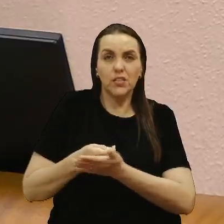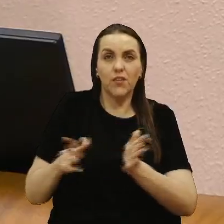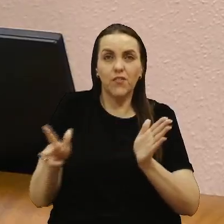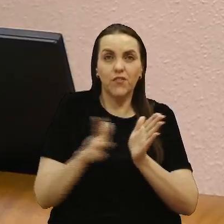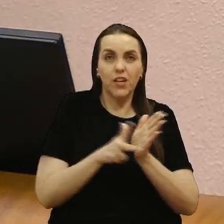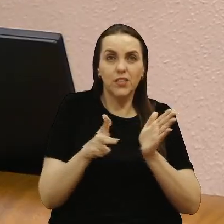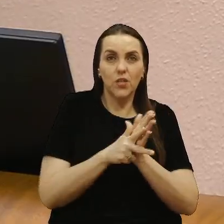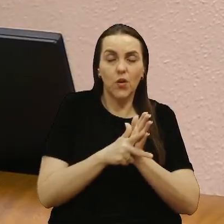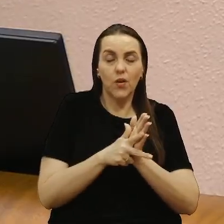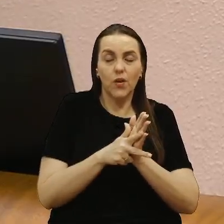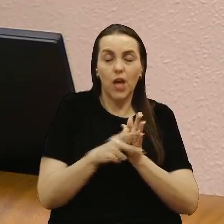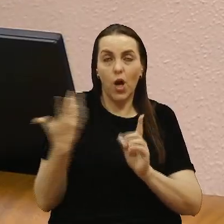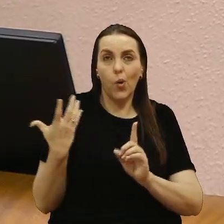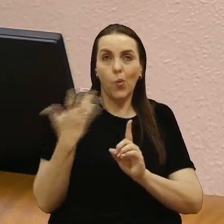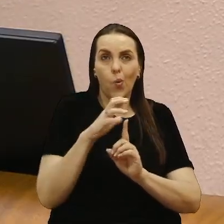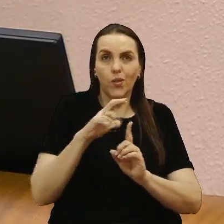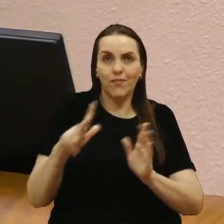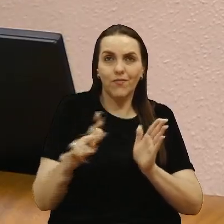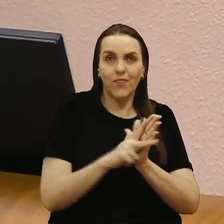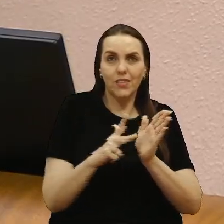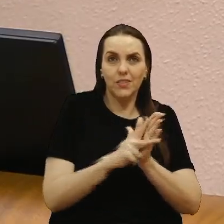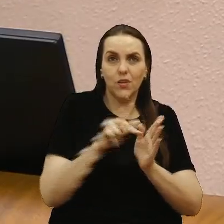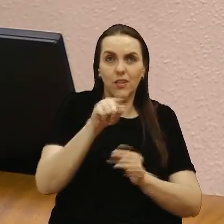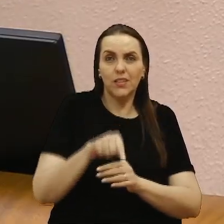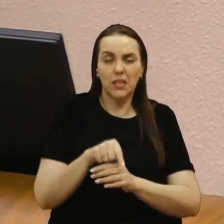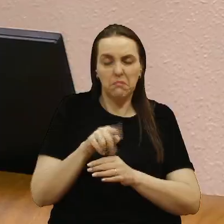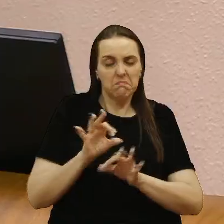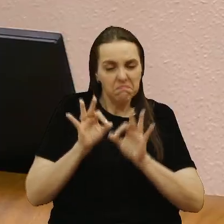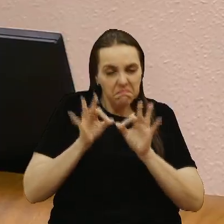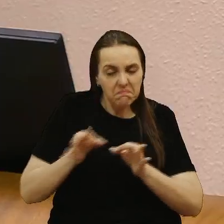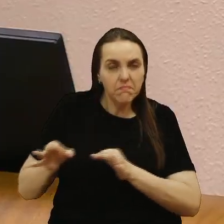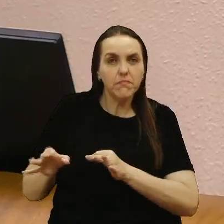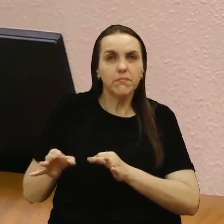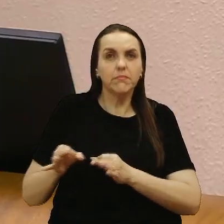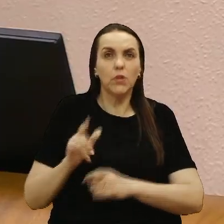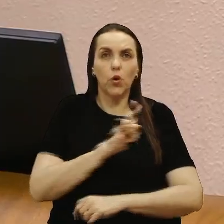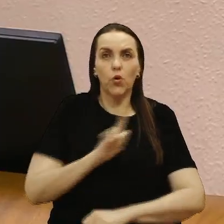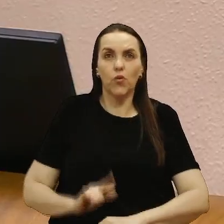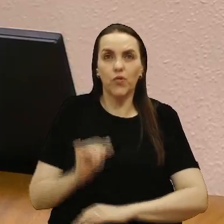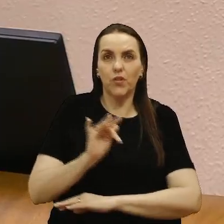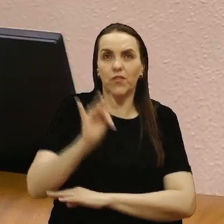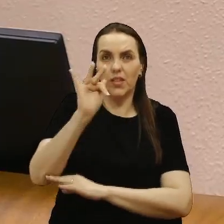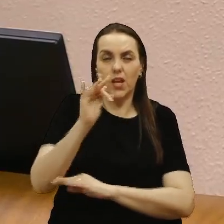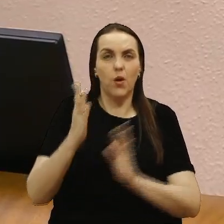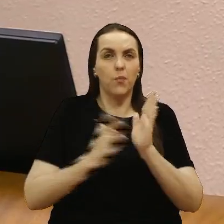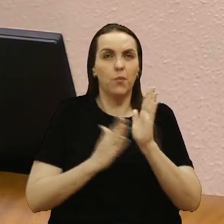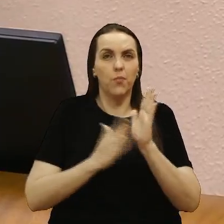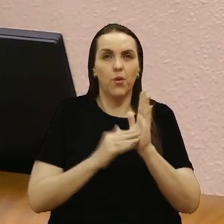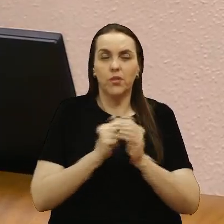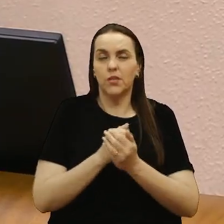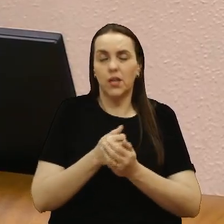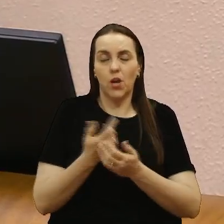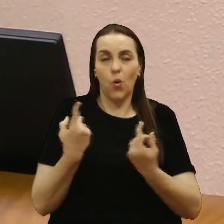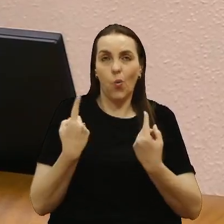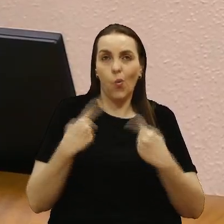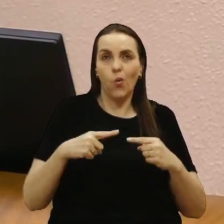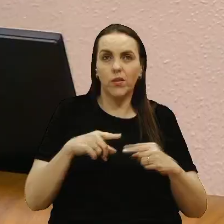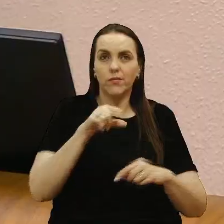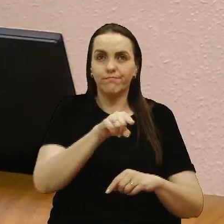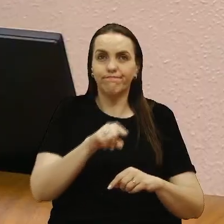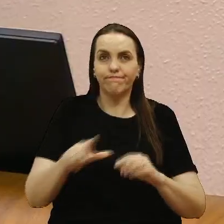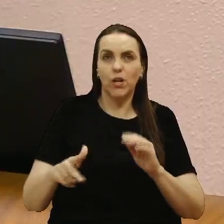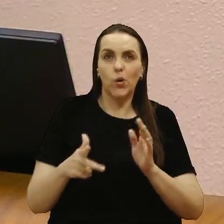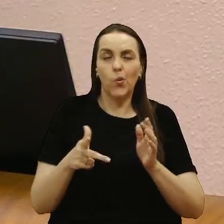lei antifacção, são medidas concretas que o nosso governo federal está propondo para combater o crime organizado. Nós não queremos